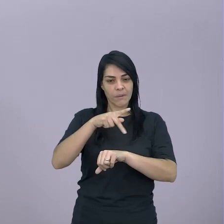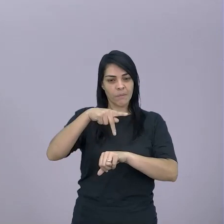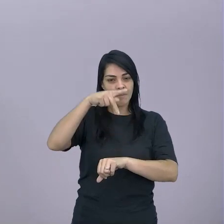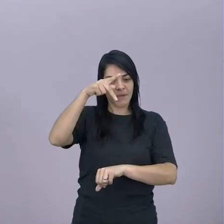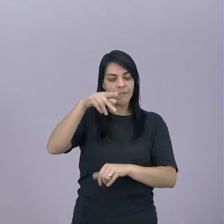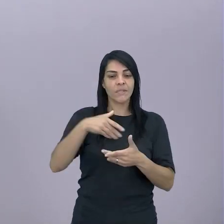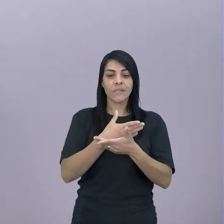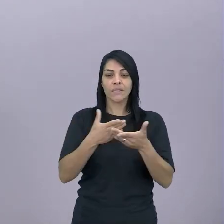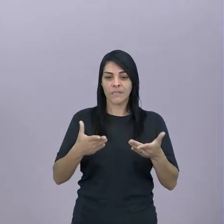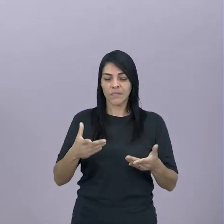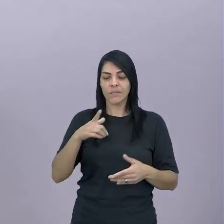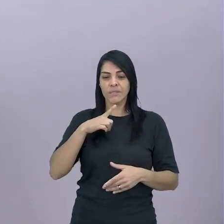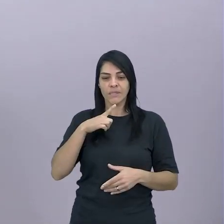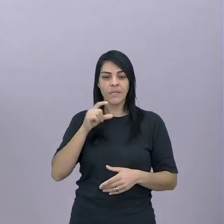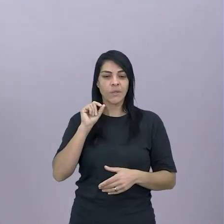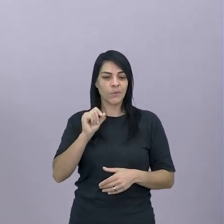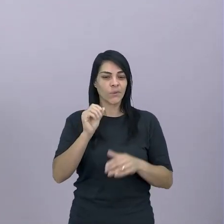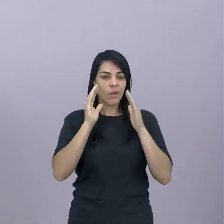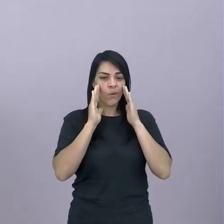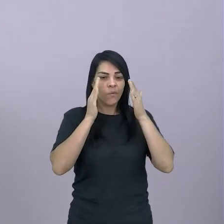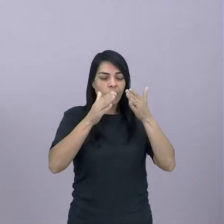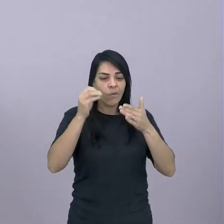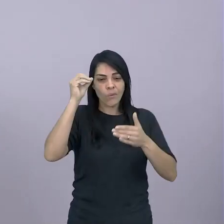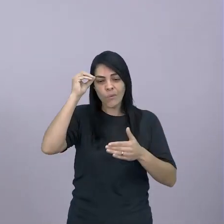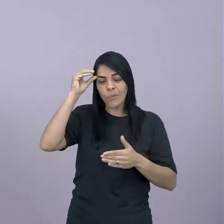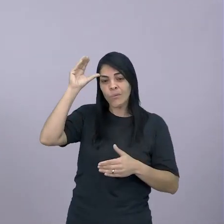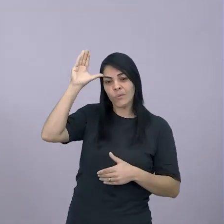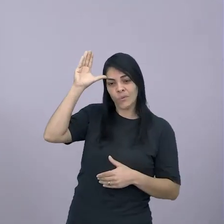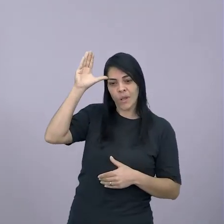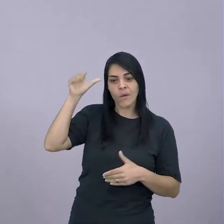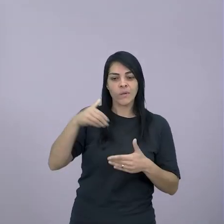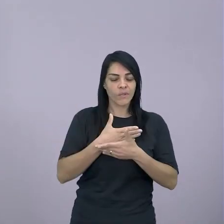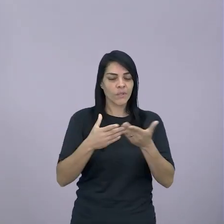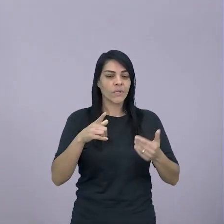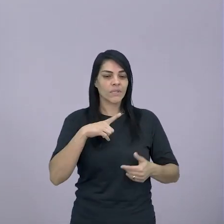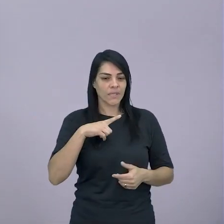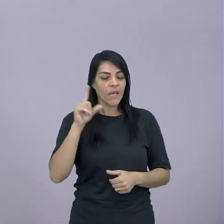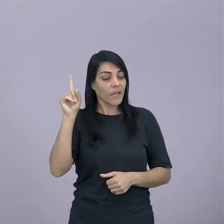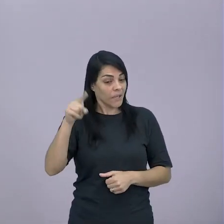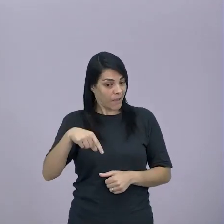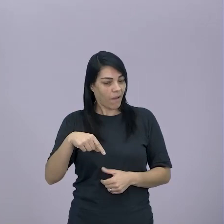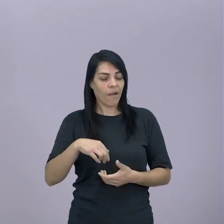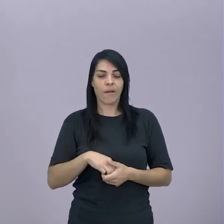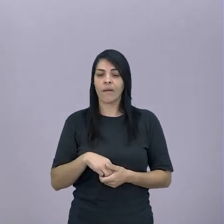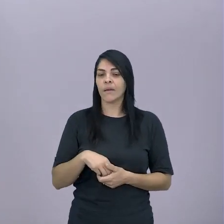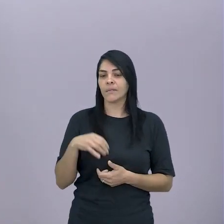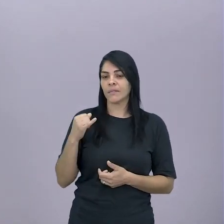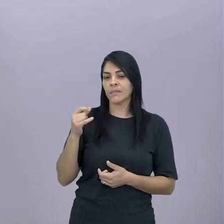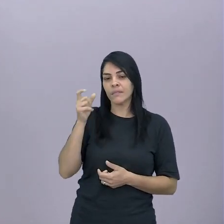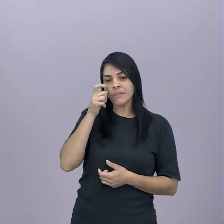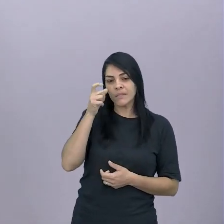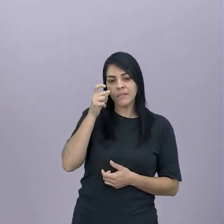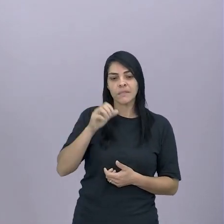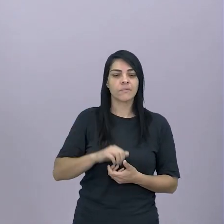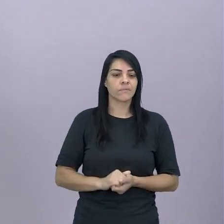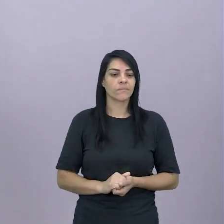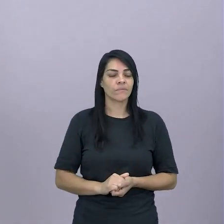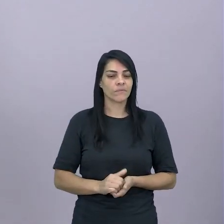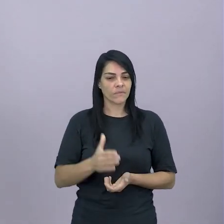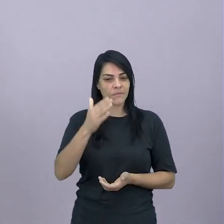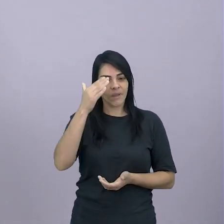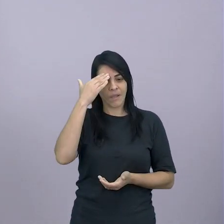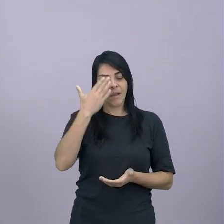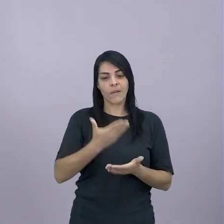com esse olhar, né, de cultural, né, Evandra, que é bem interessante. Ó, a Zelita, acredito que